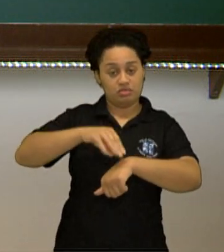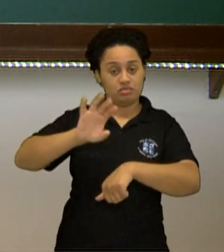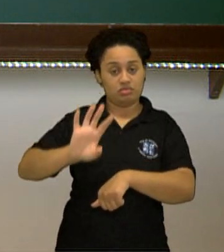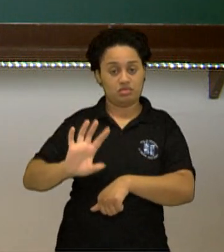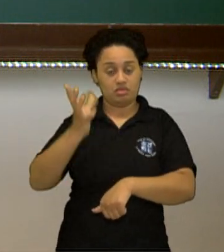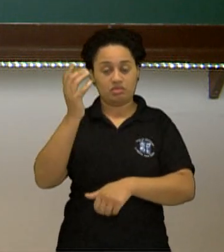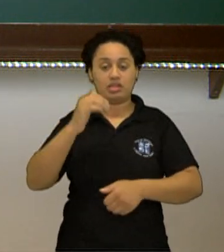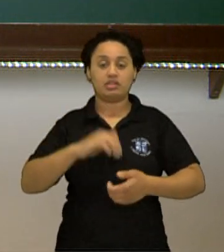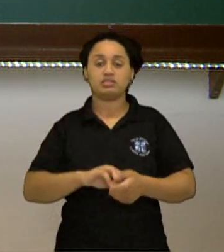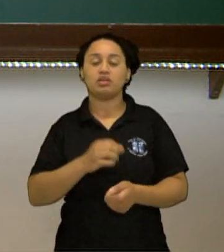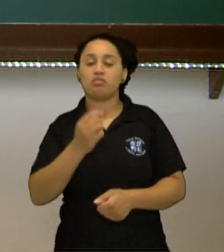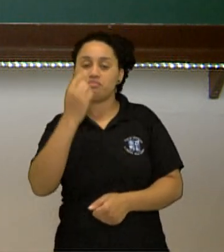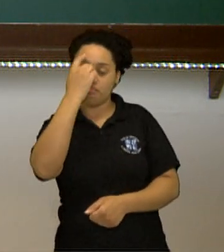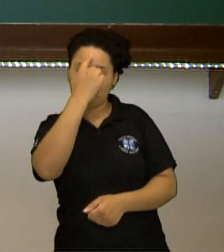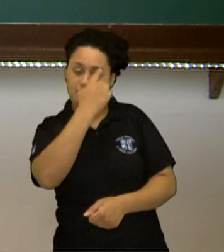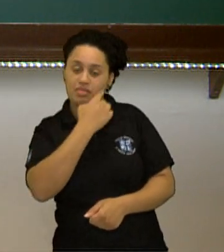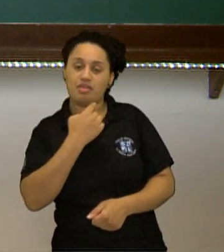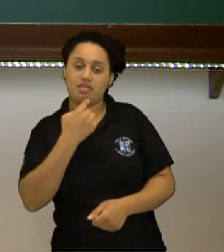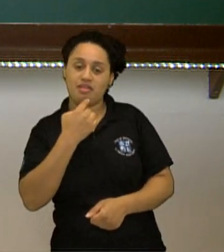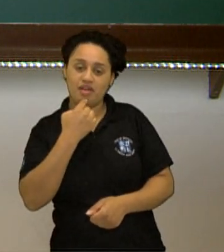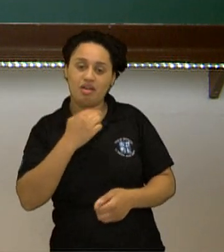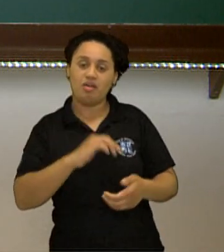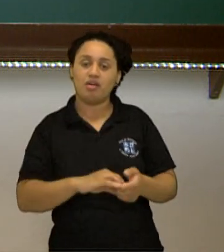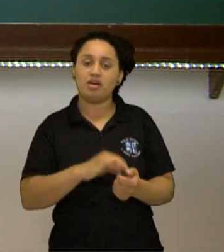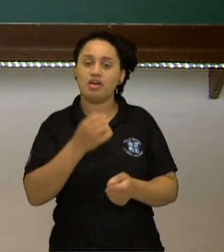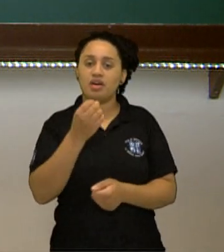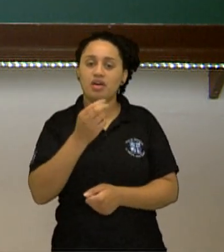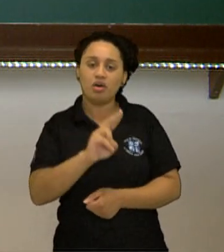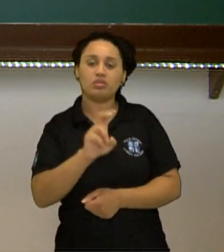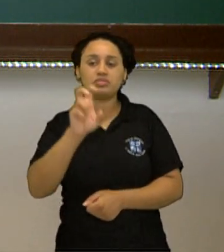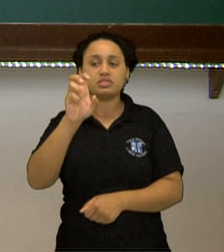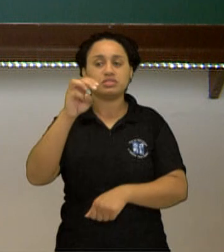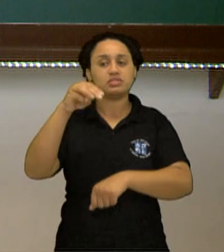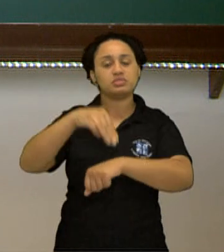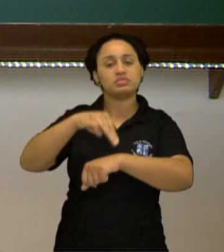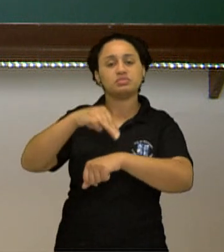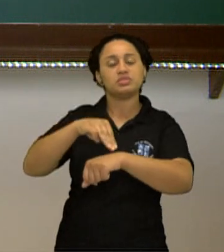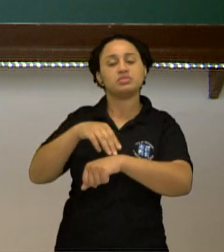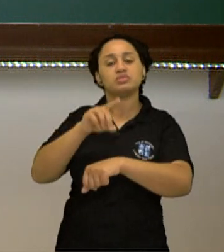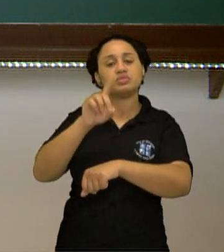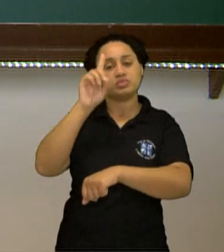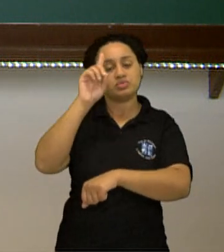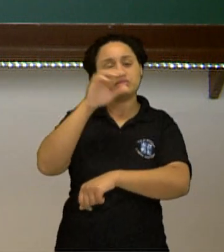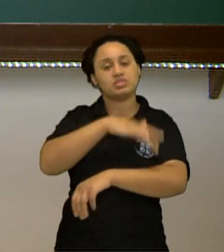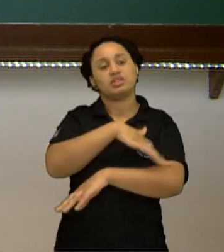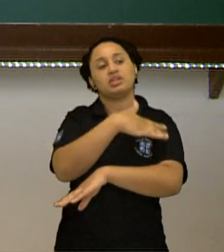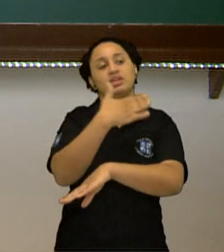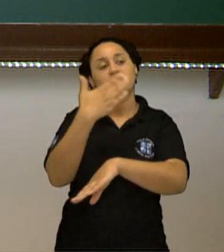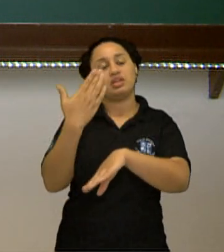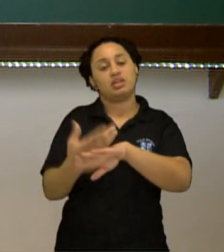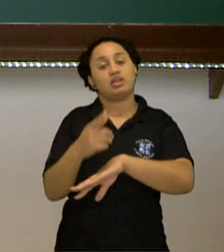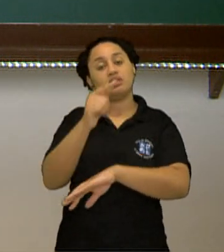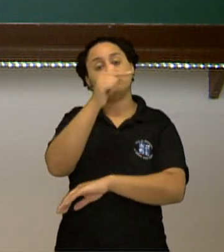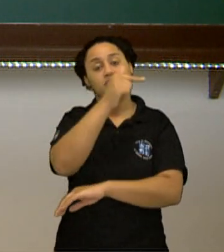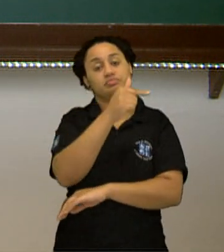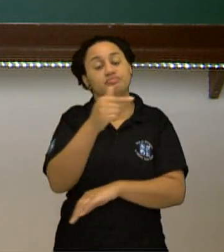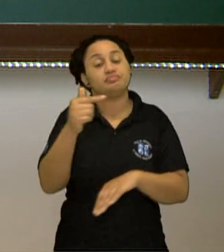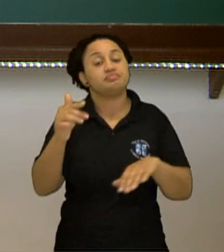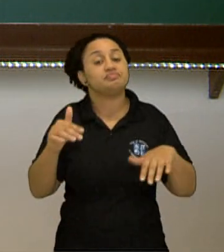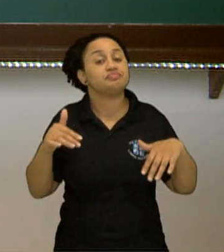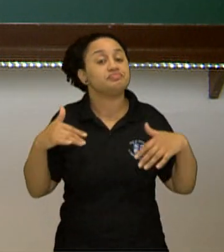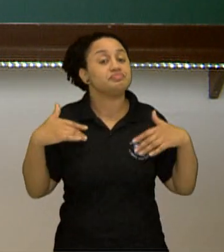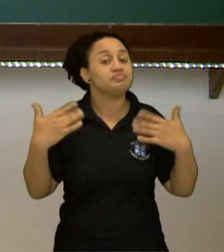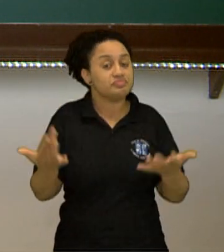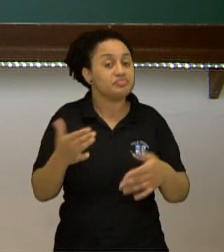se passa em meia hora? Essa história se passa em 5 minutos, em um dia, uma semana? O tempo